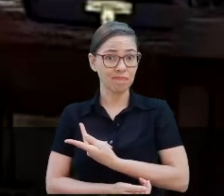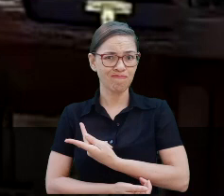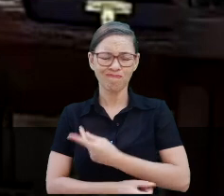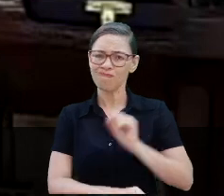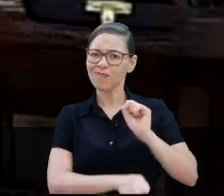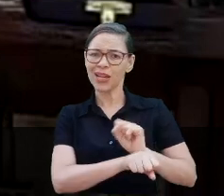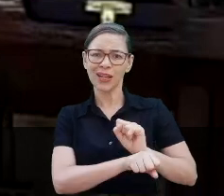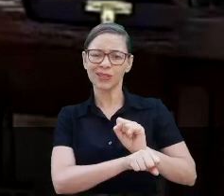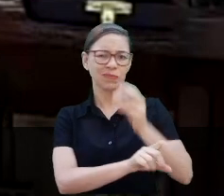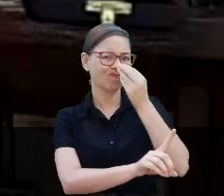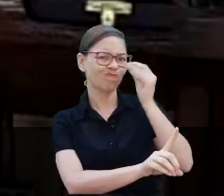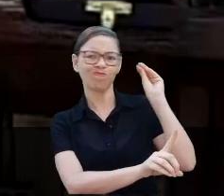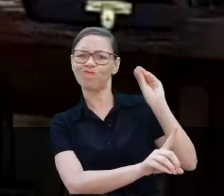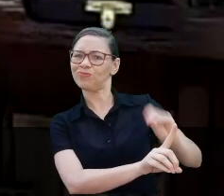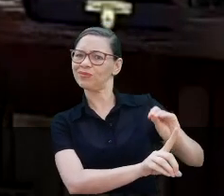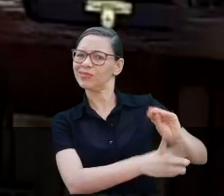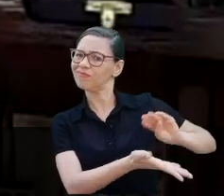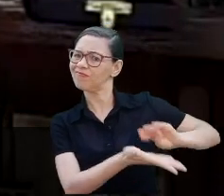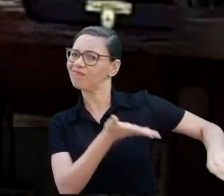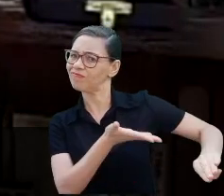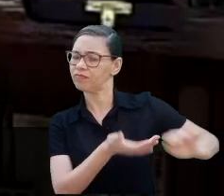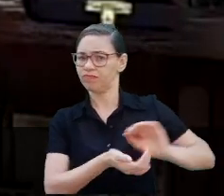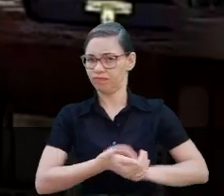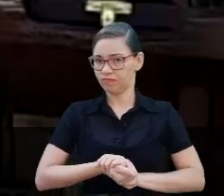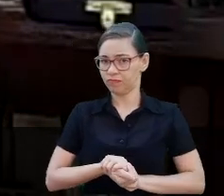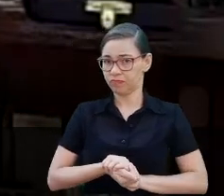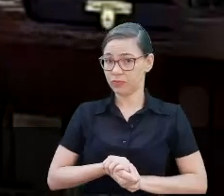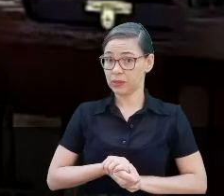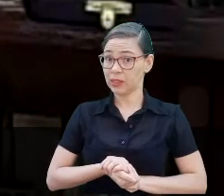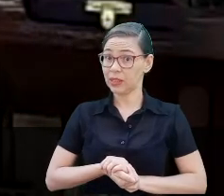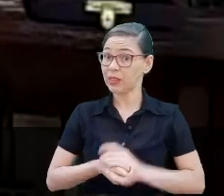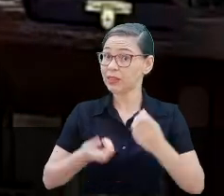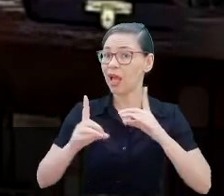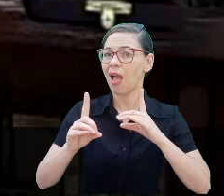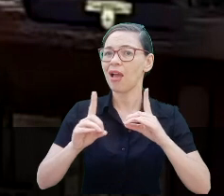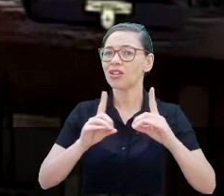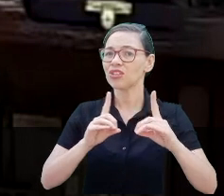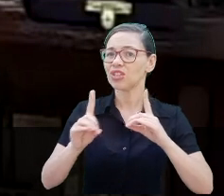reforçam e conseguem enfrentar essa discriminação de forma mais aberta. Isso talvez